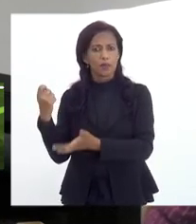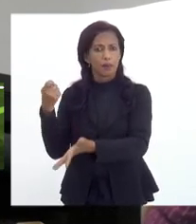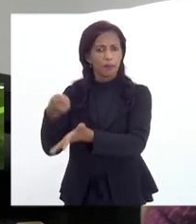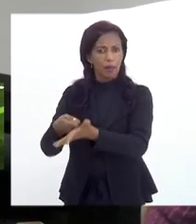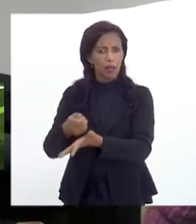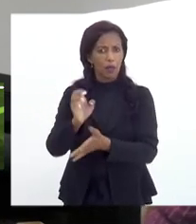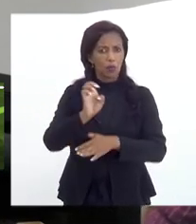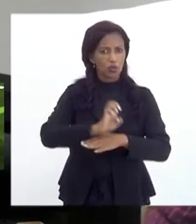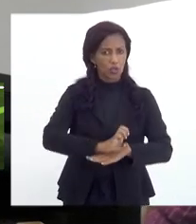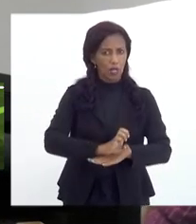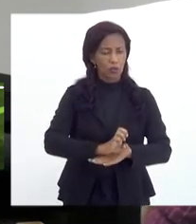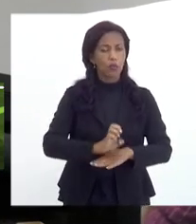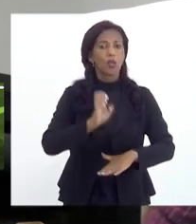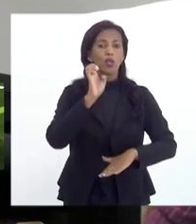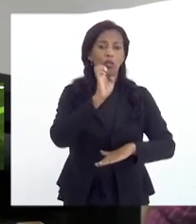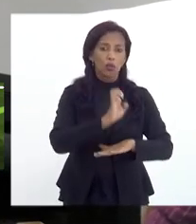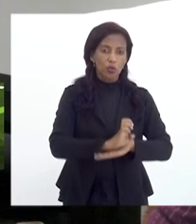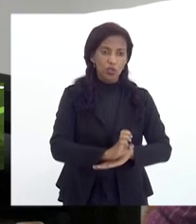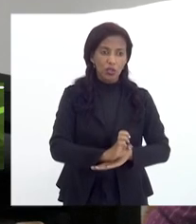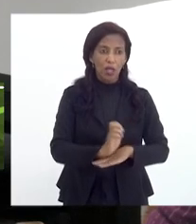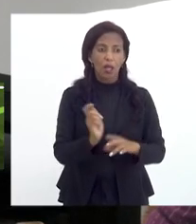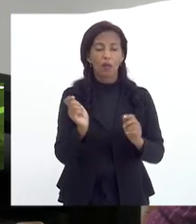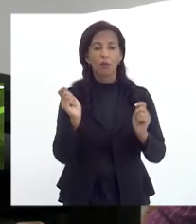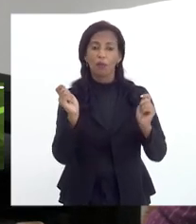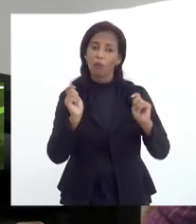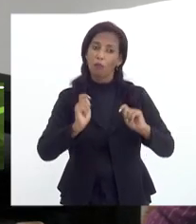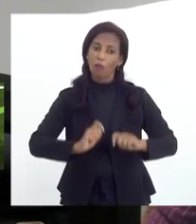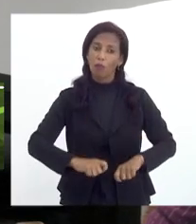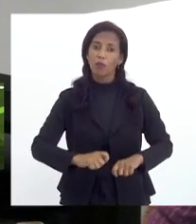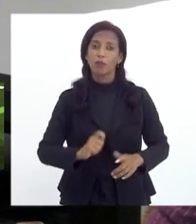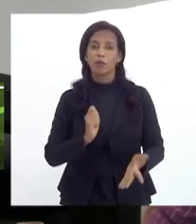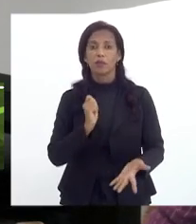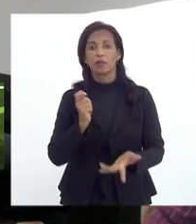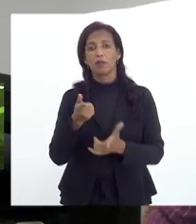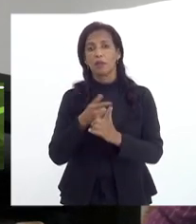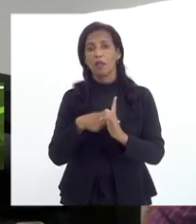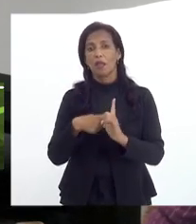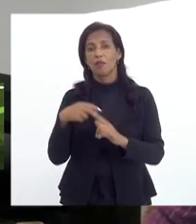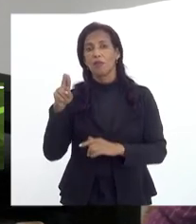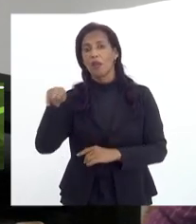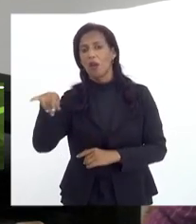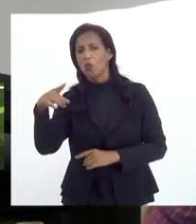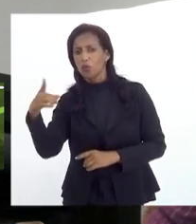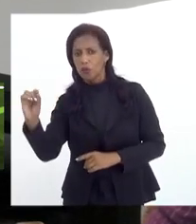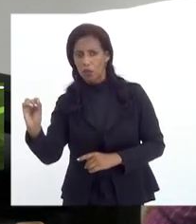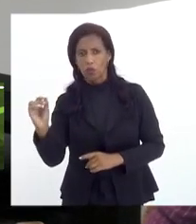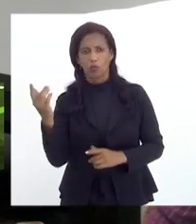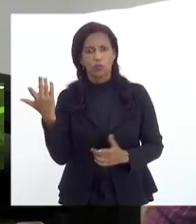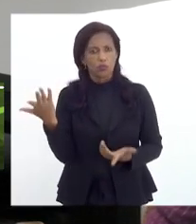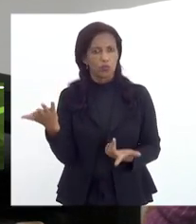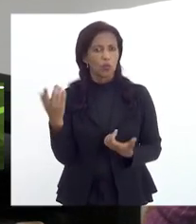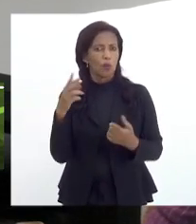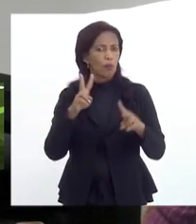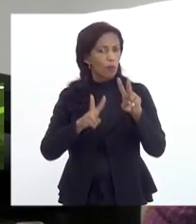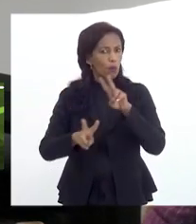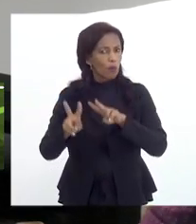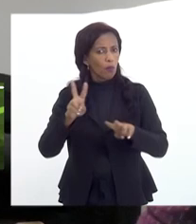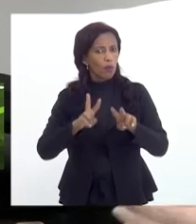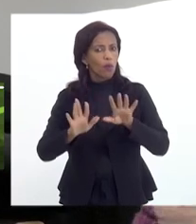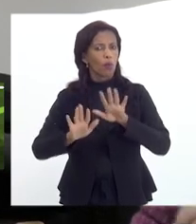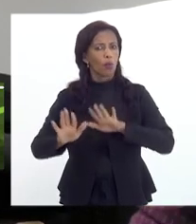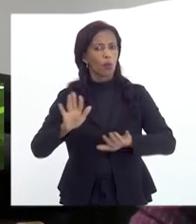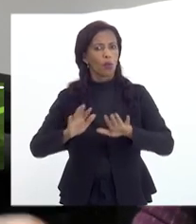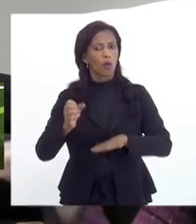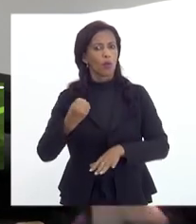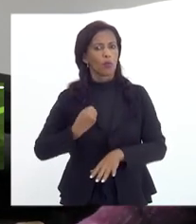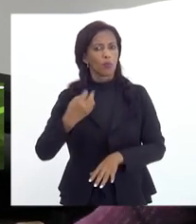Estado E o que o Estado Possivelmente Deve à União Então só para Que possam olhar Com cuidado A emenda